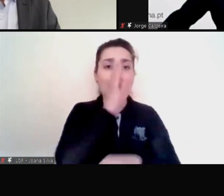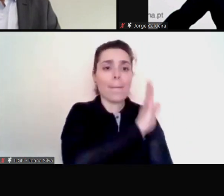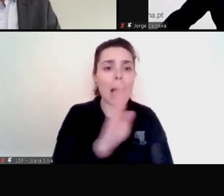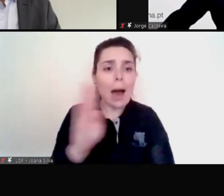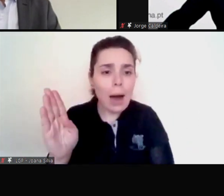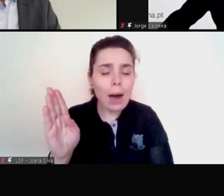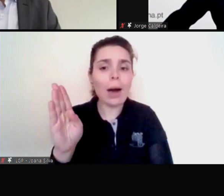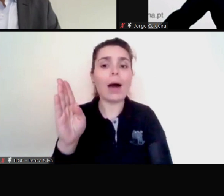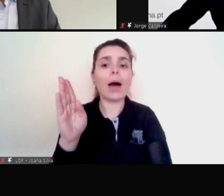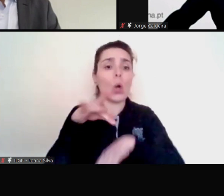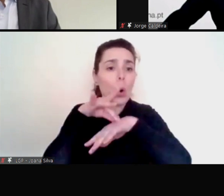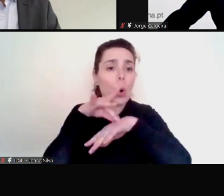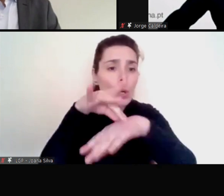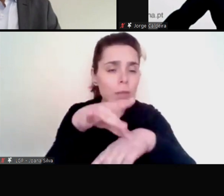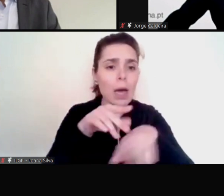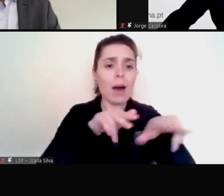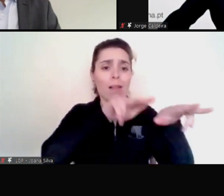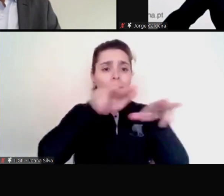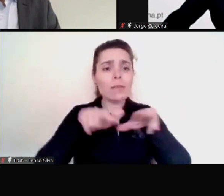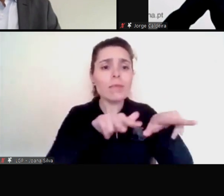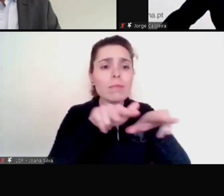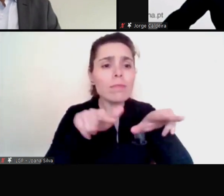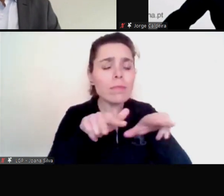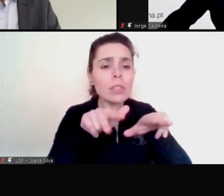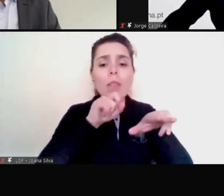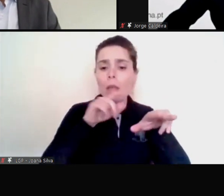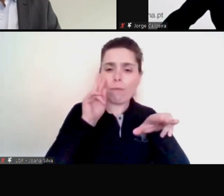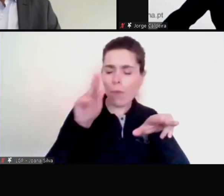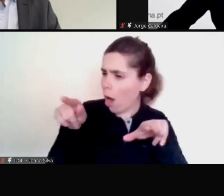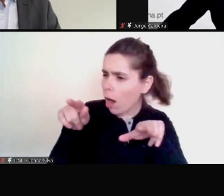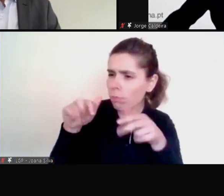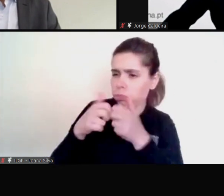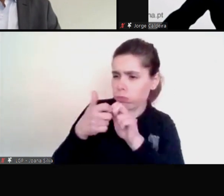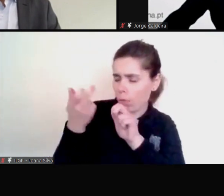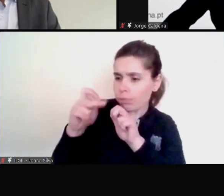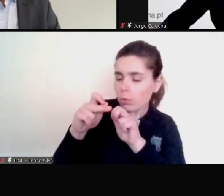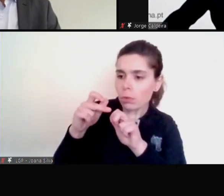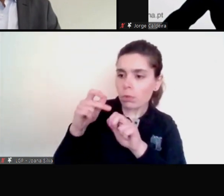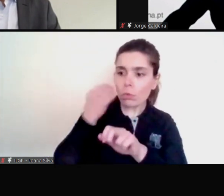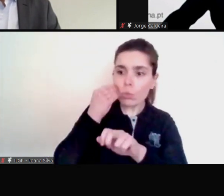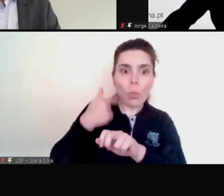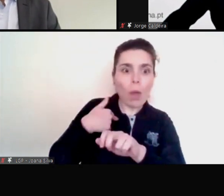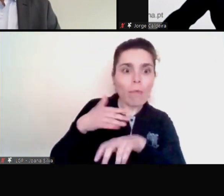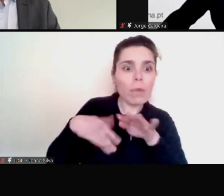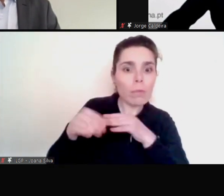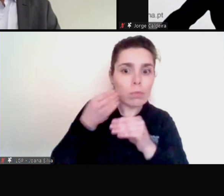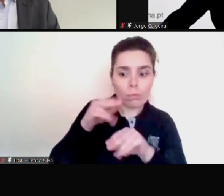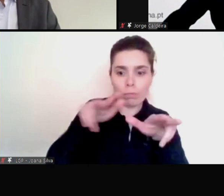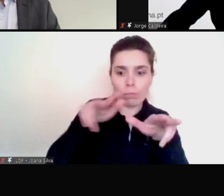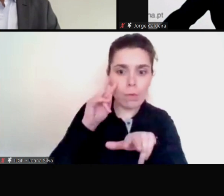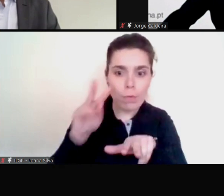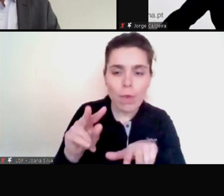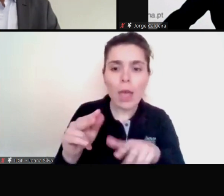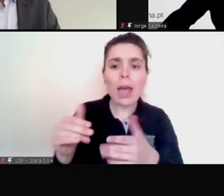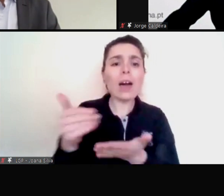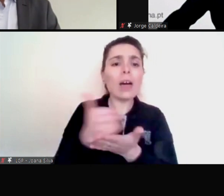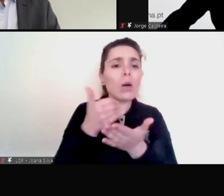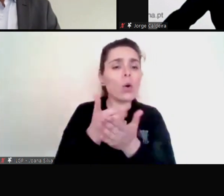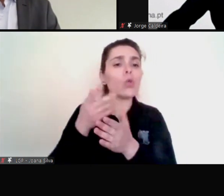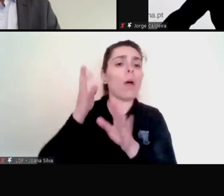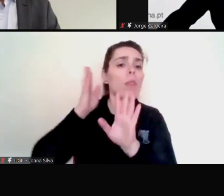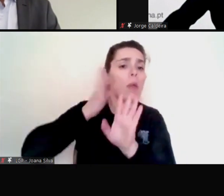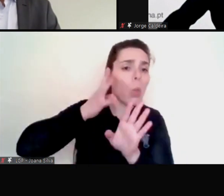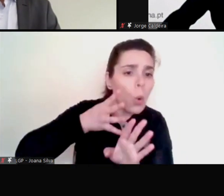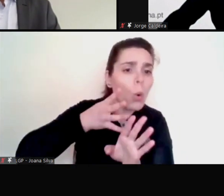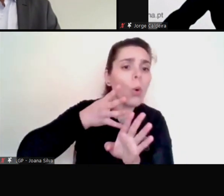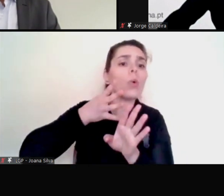orientadas, vídeos que me permitem ver como se resolve aquela prática orientada que eu pratiquei, recursos para descarregar,